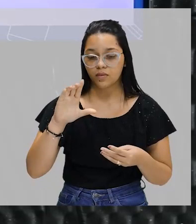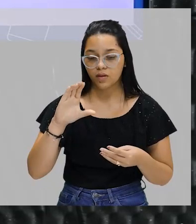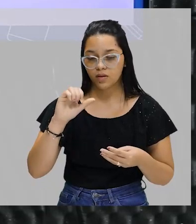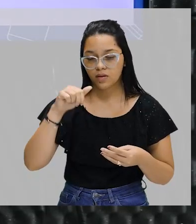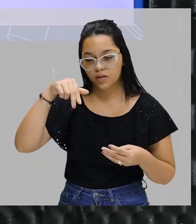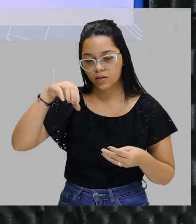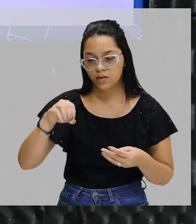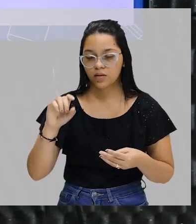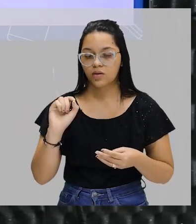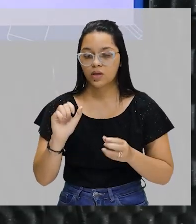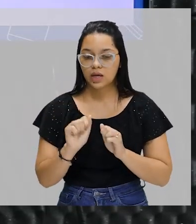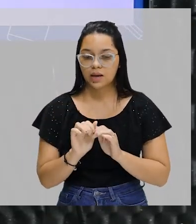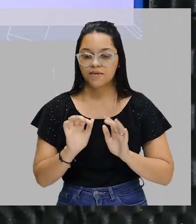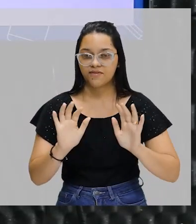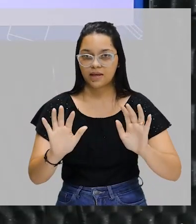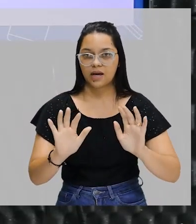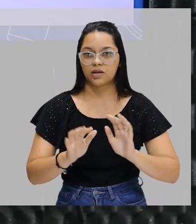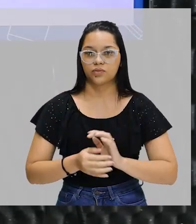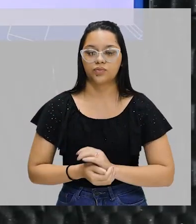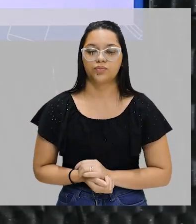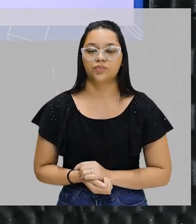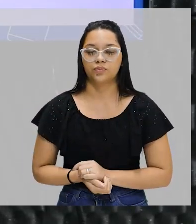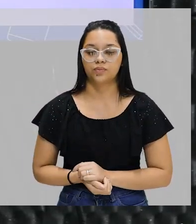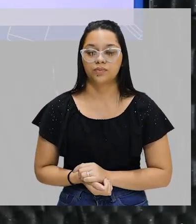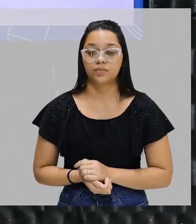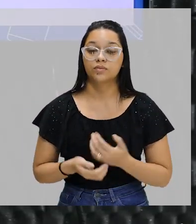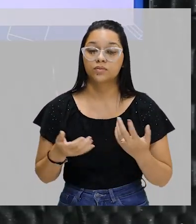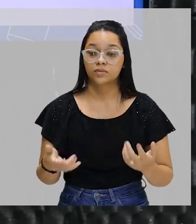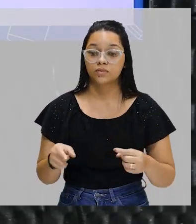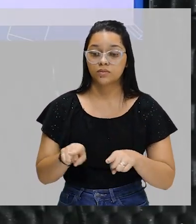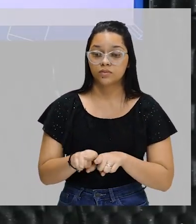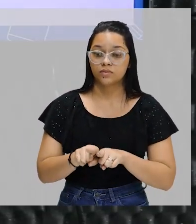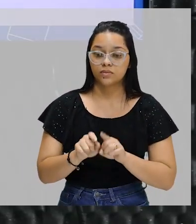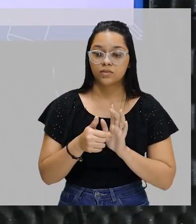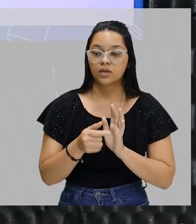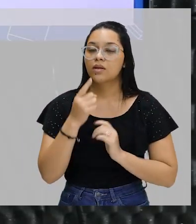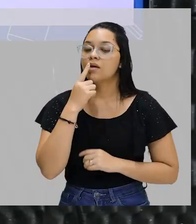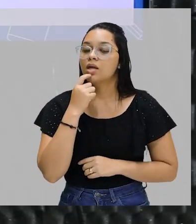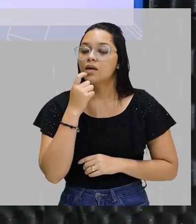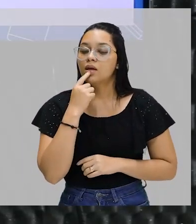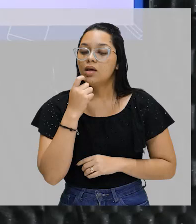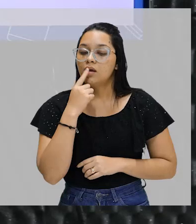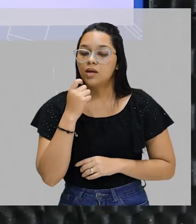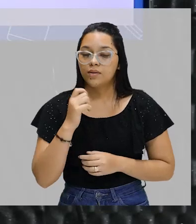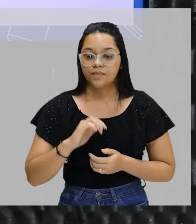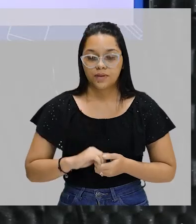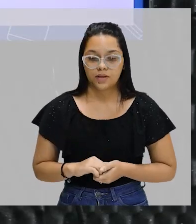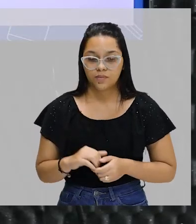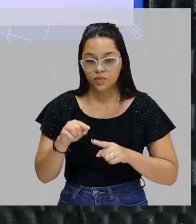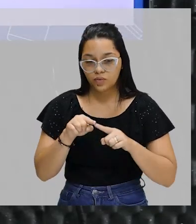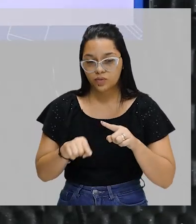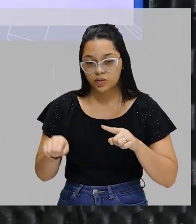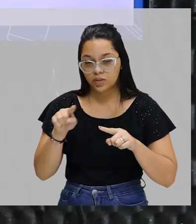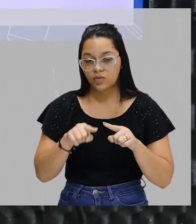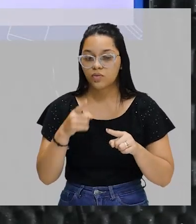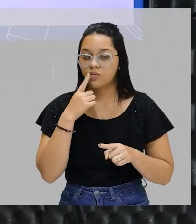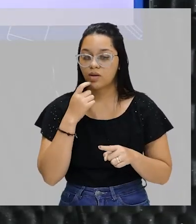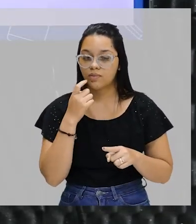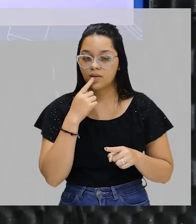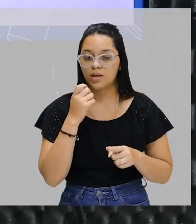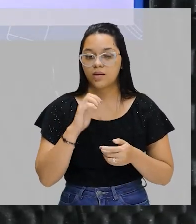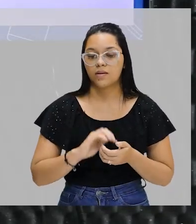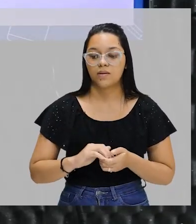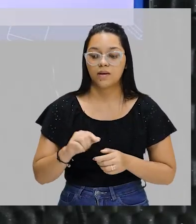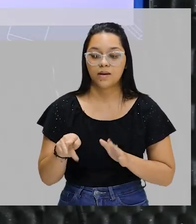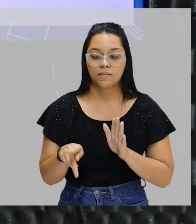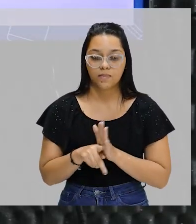é ramificado, beleza? E aí nós destacamos em vermelho, marcados por um círculo vermelho na imagem. São